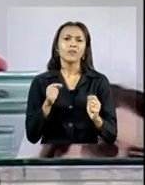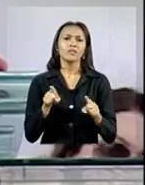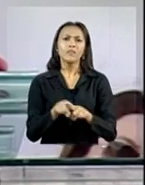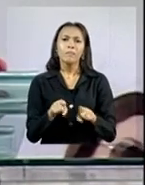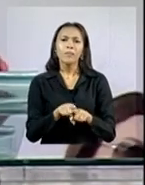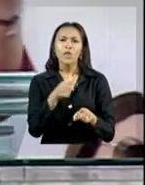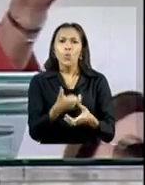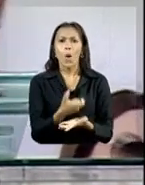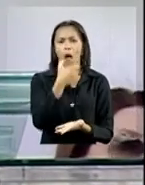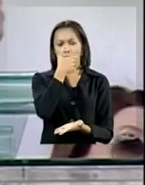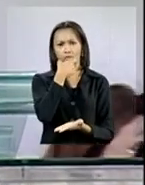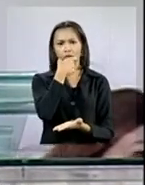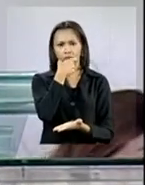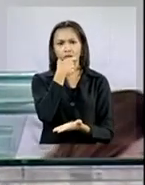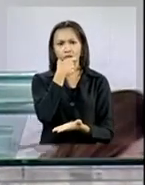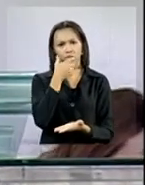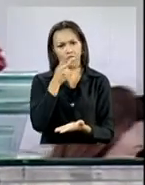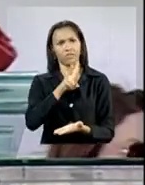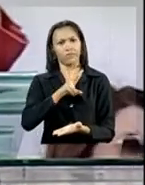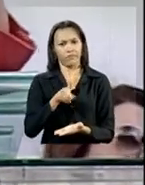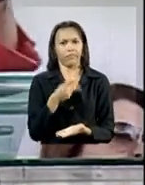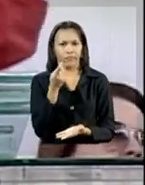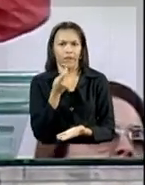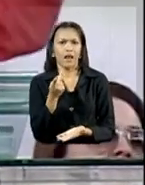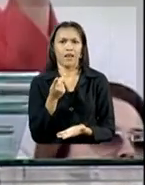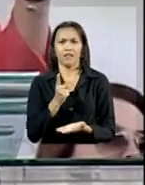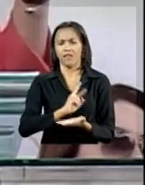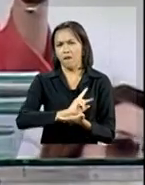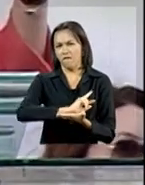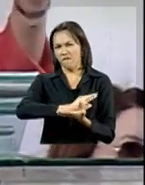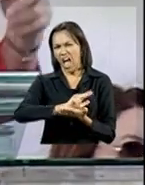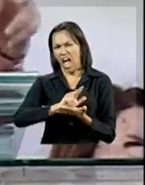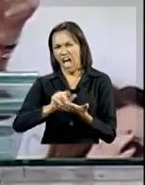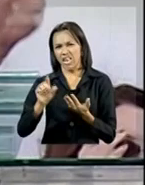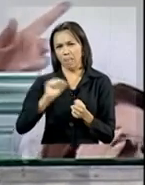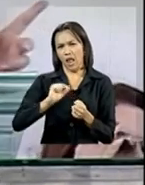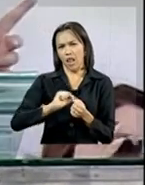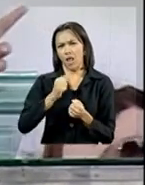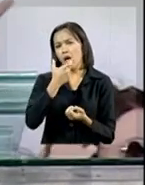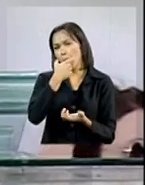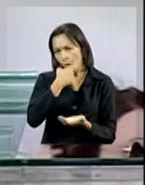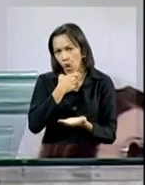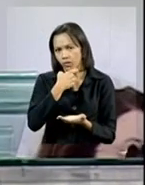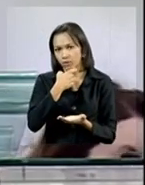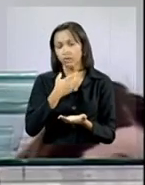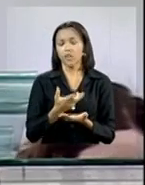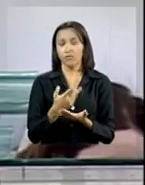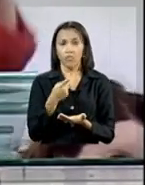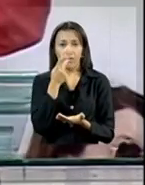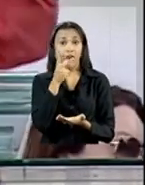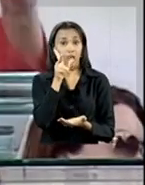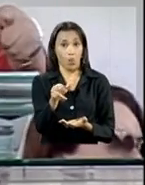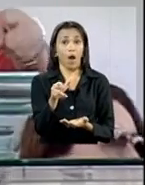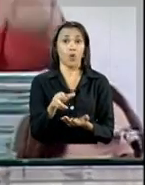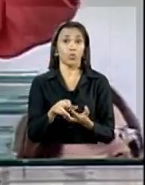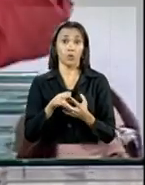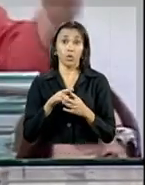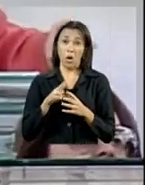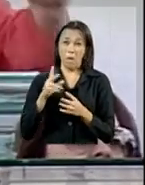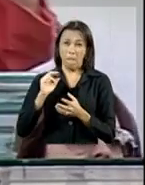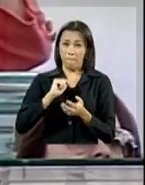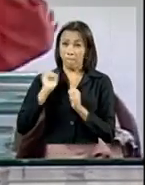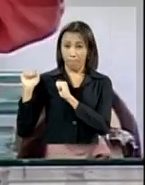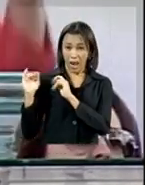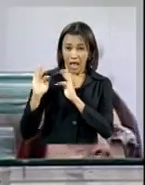prótese que a gente fala a gente fala uma multirão de prótese eu vou falar como o povo fala junto com